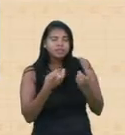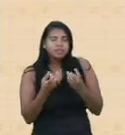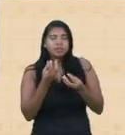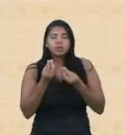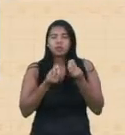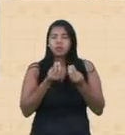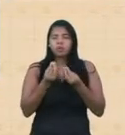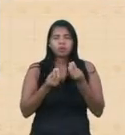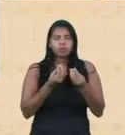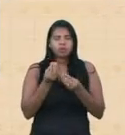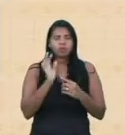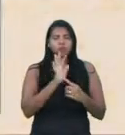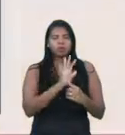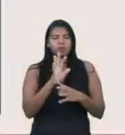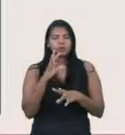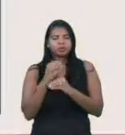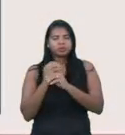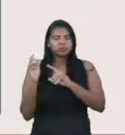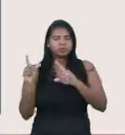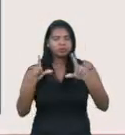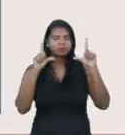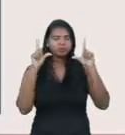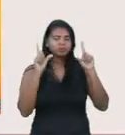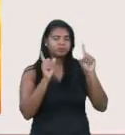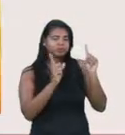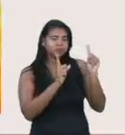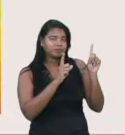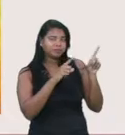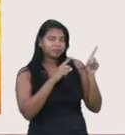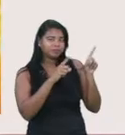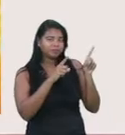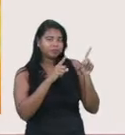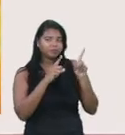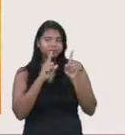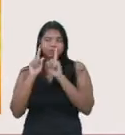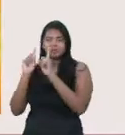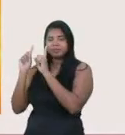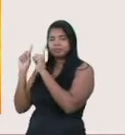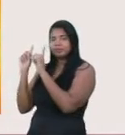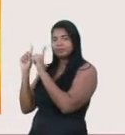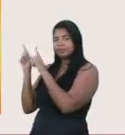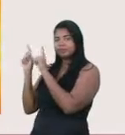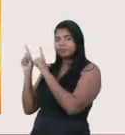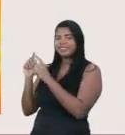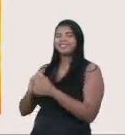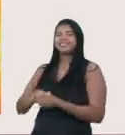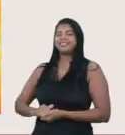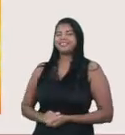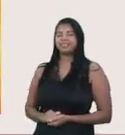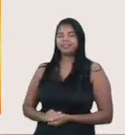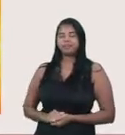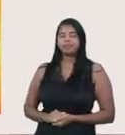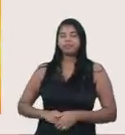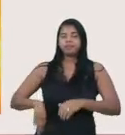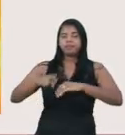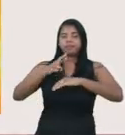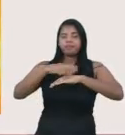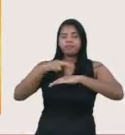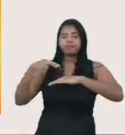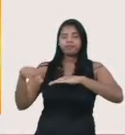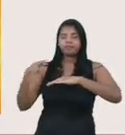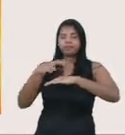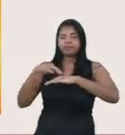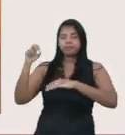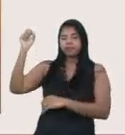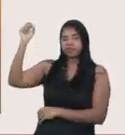formação. Robertão, joga só o vídeo na tela, Robertão, que eu quero que ele veja esse vídeo direitinho. Percebam que a radiação solar, ela vai gerar